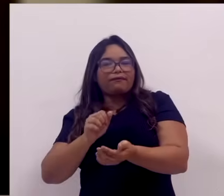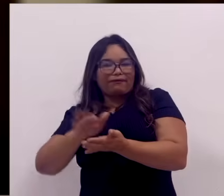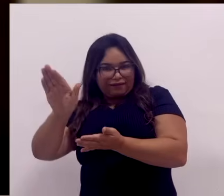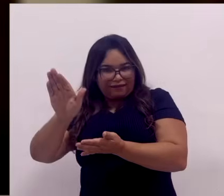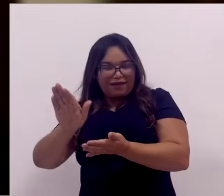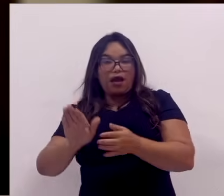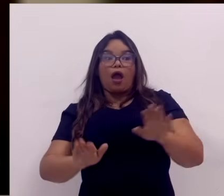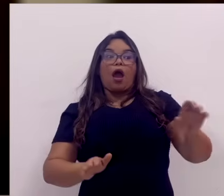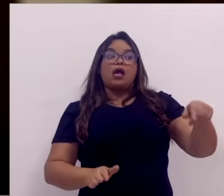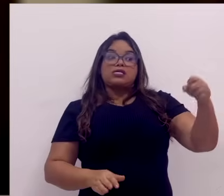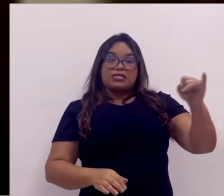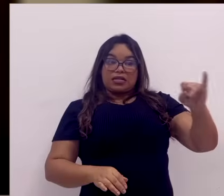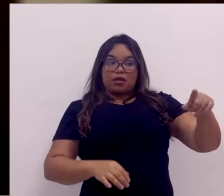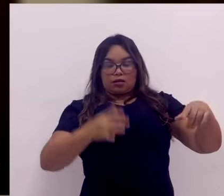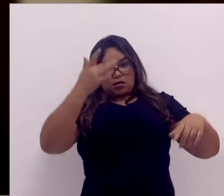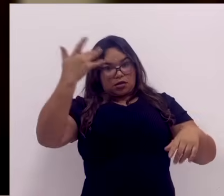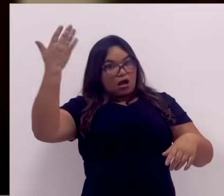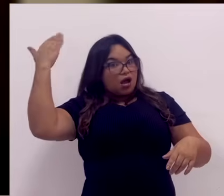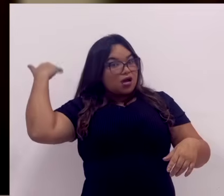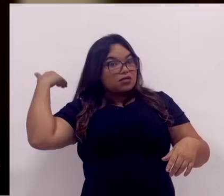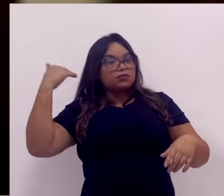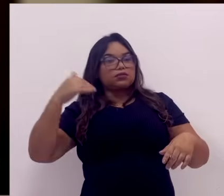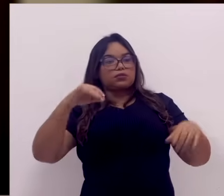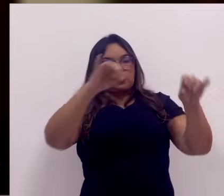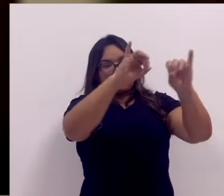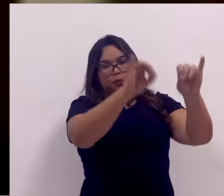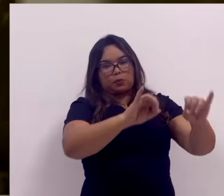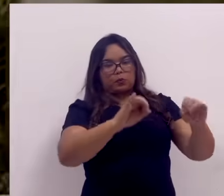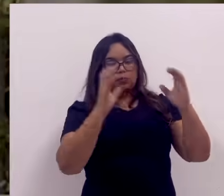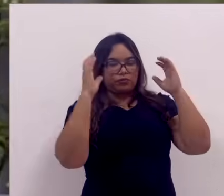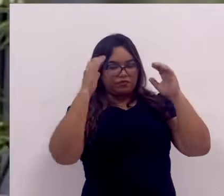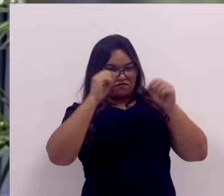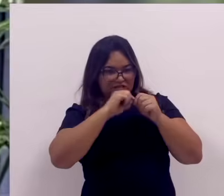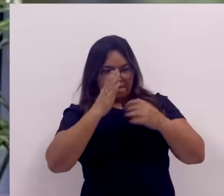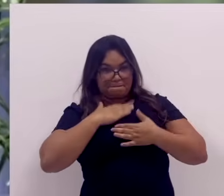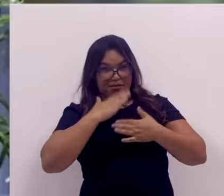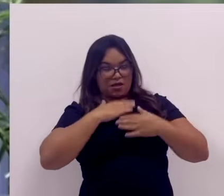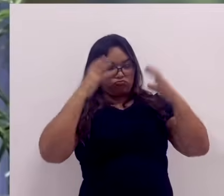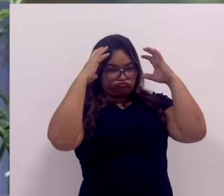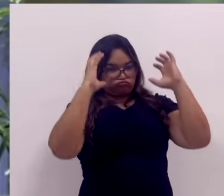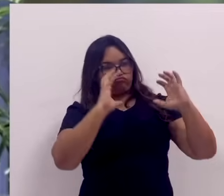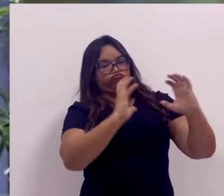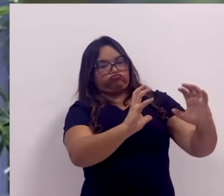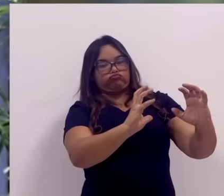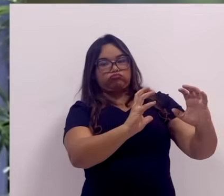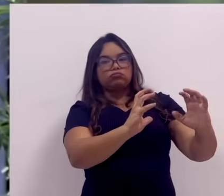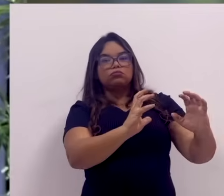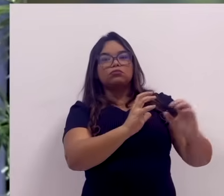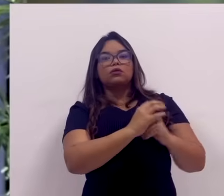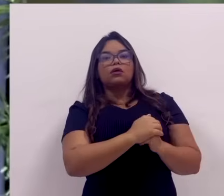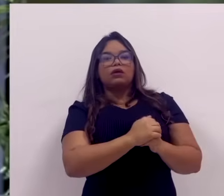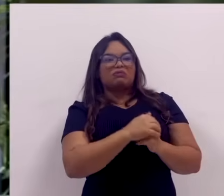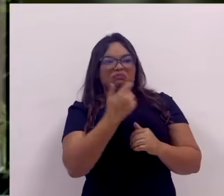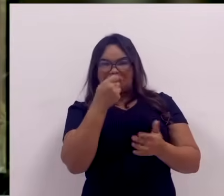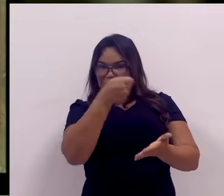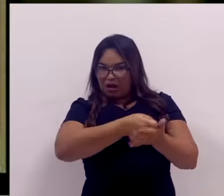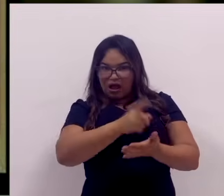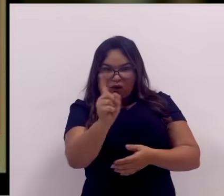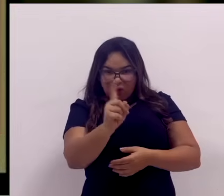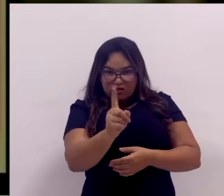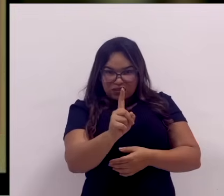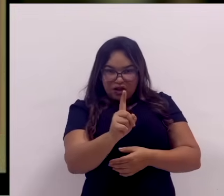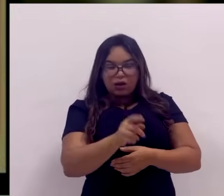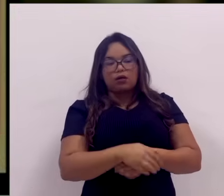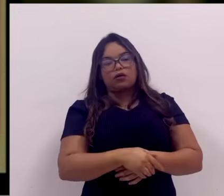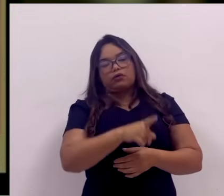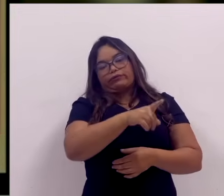até que voltasse a pagar para alugar o espaço. Assim que quando alguém caminhava por ali, estava em toda a sua glória se por acaso tivesse